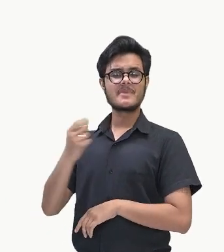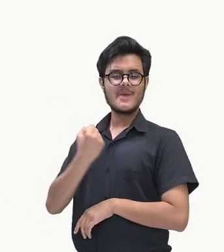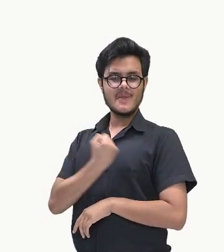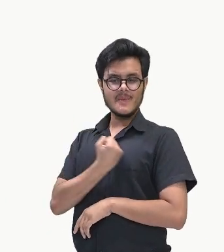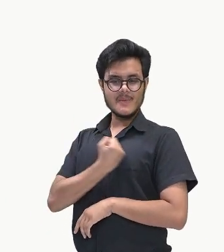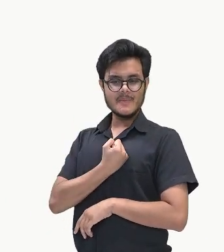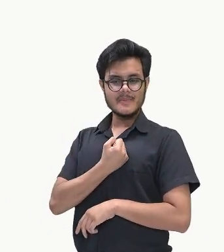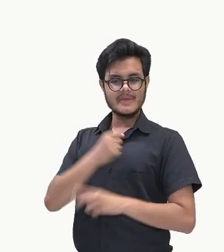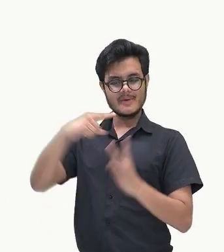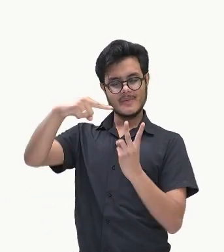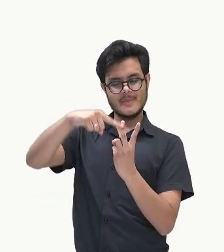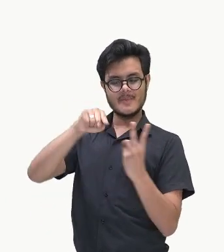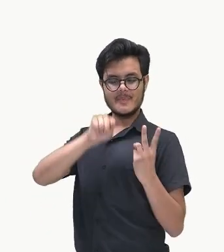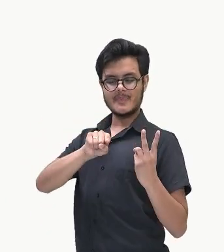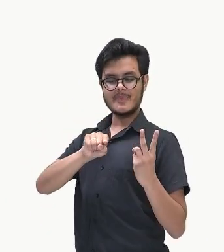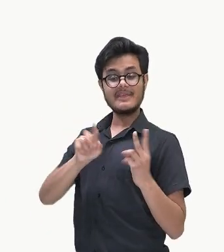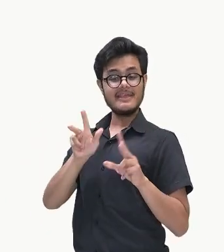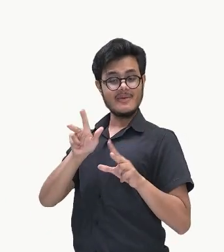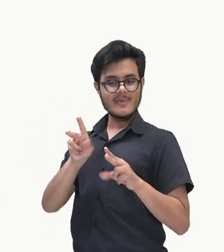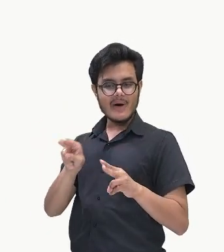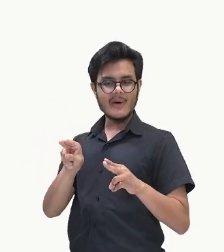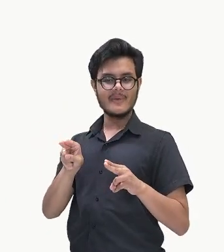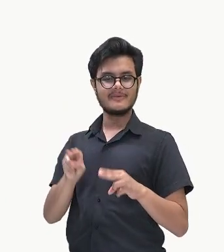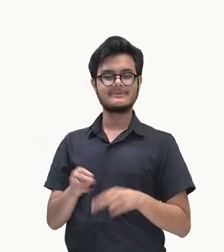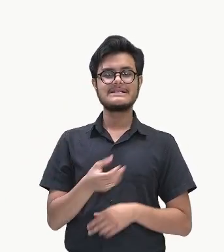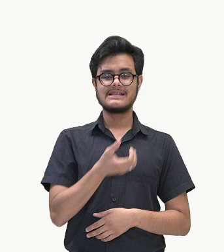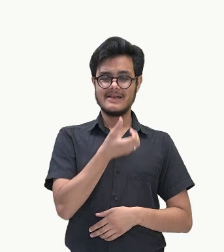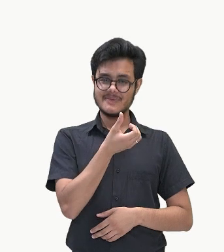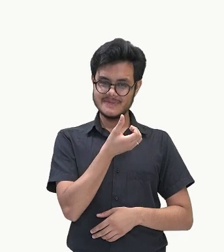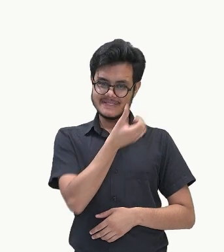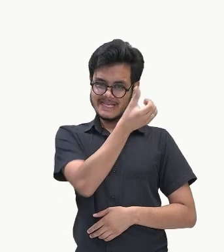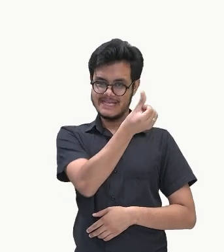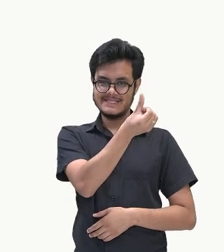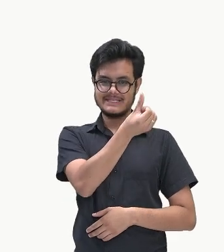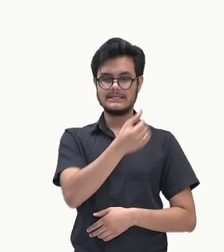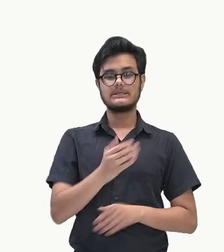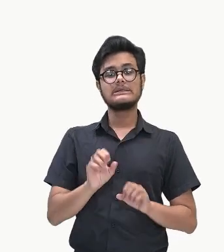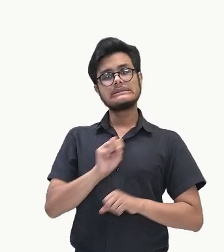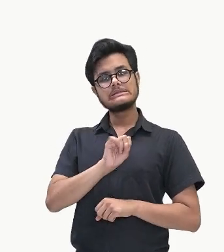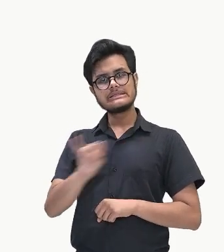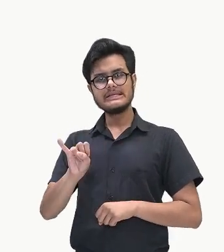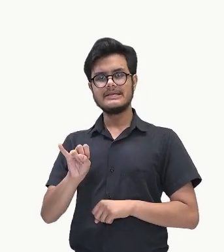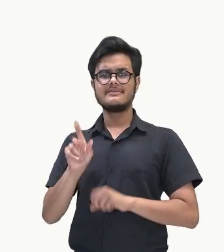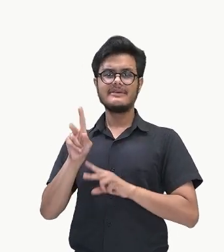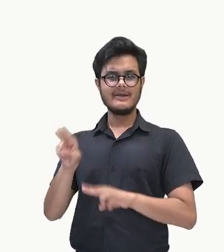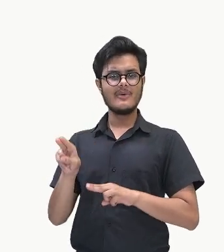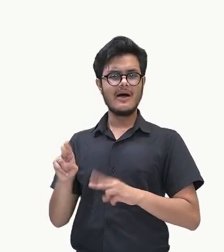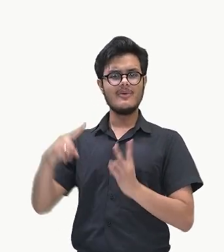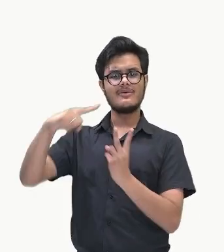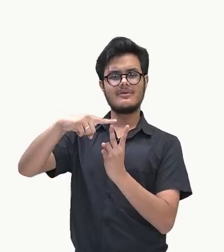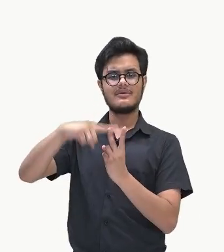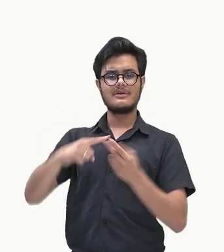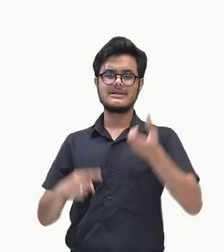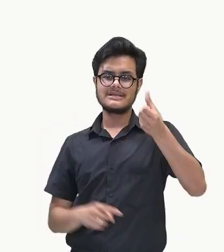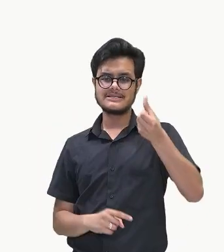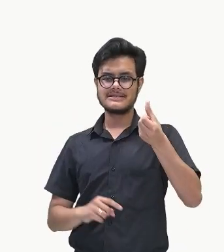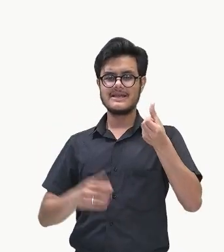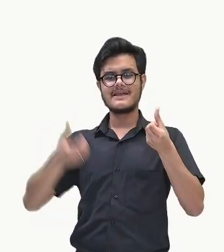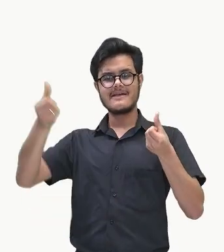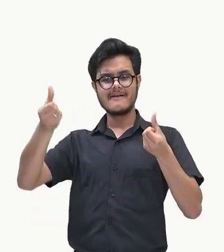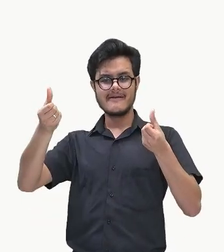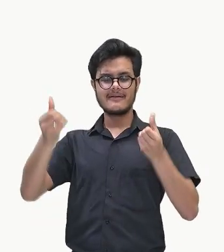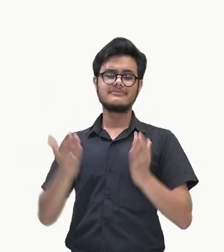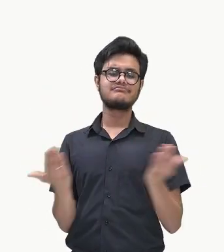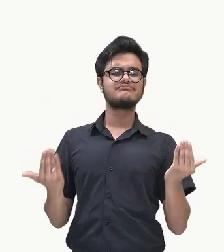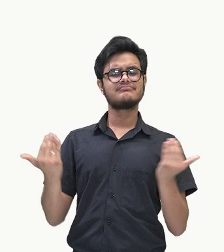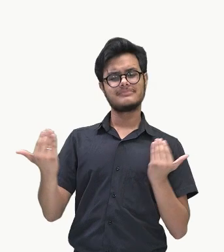do radical, que agora é 6. Se é o mesmo índice no radical, a gente vai comparar apenas o